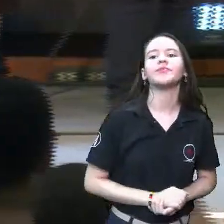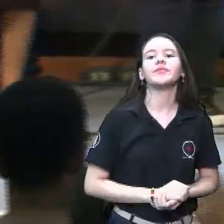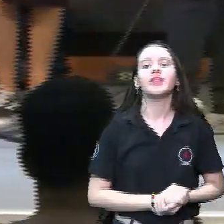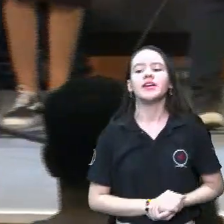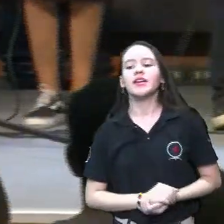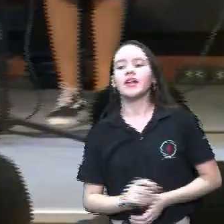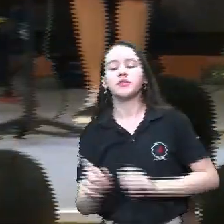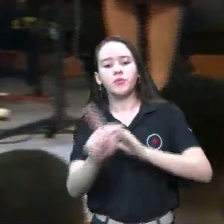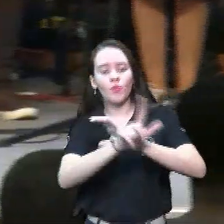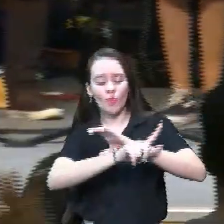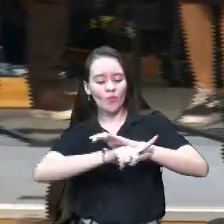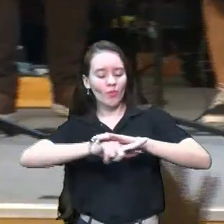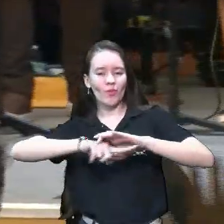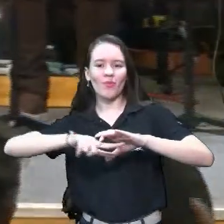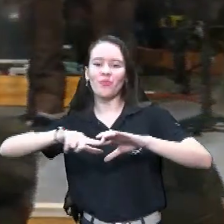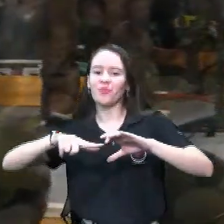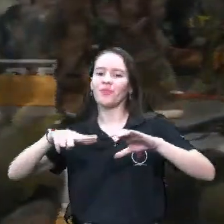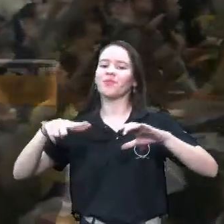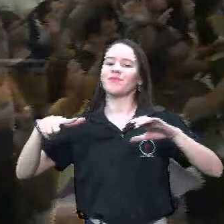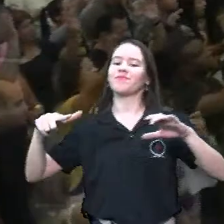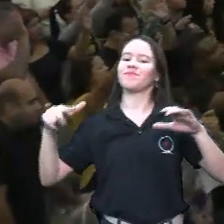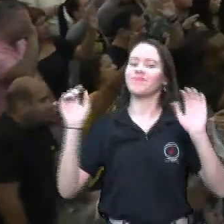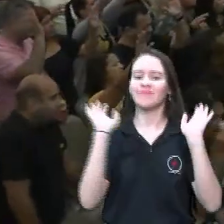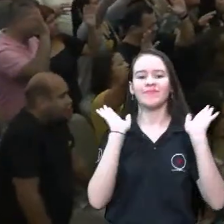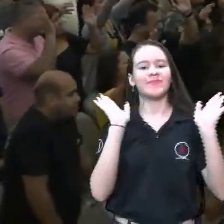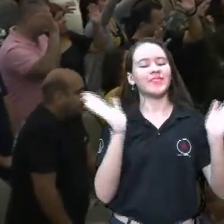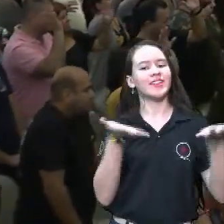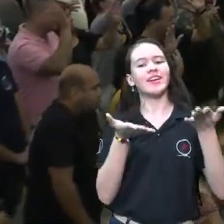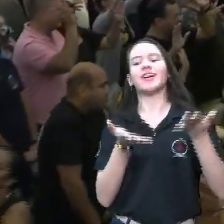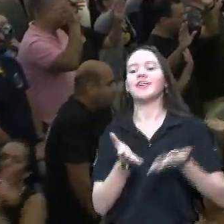tem vida. A tumba vazia